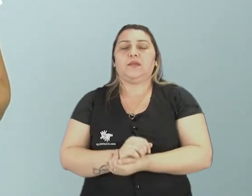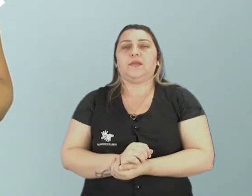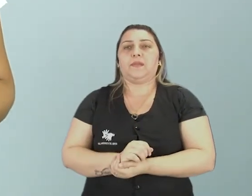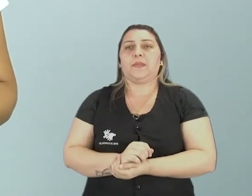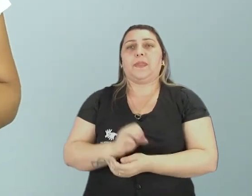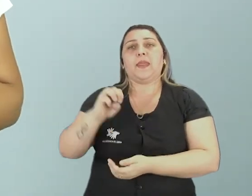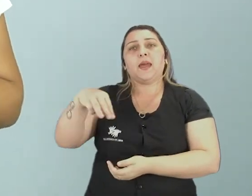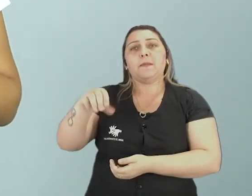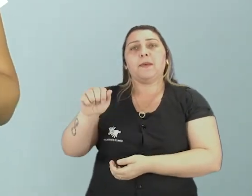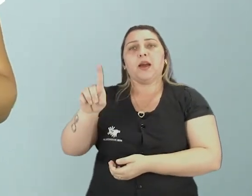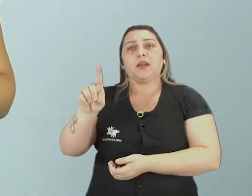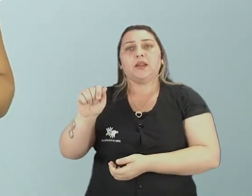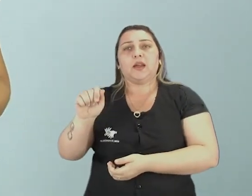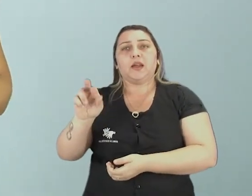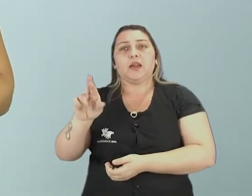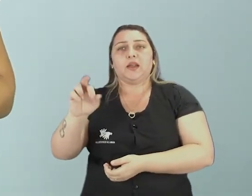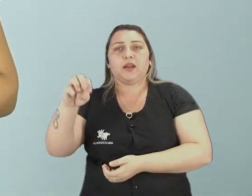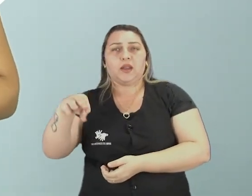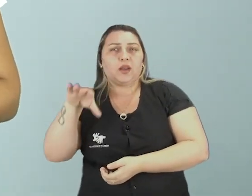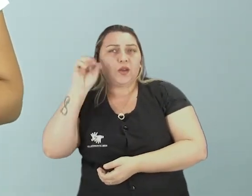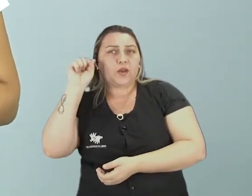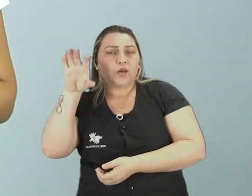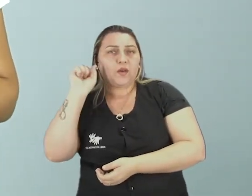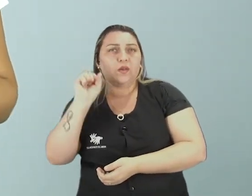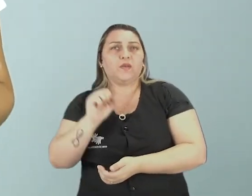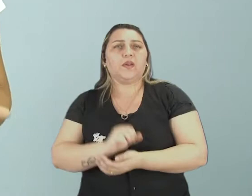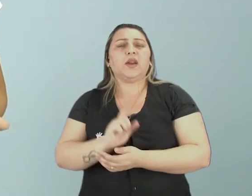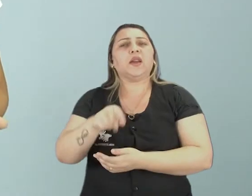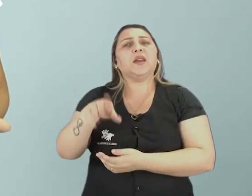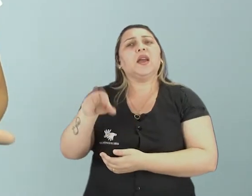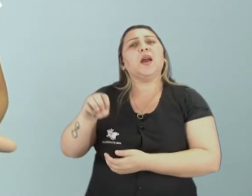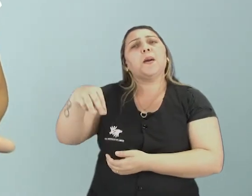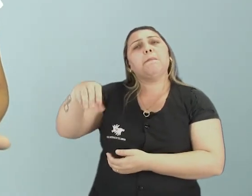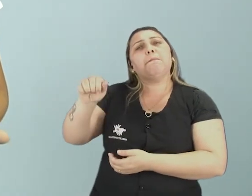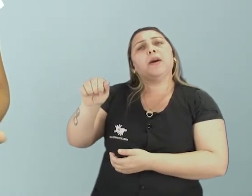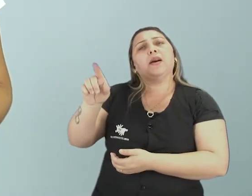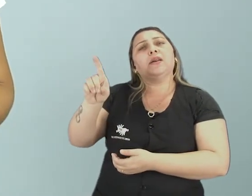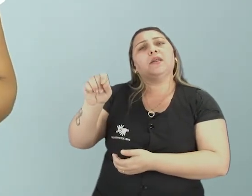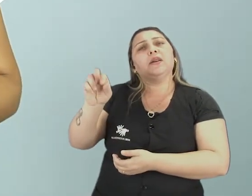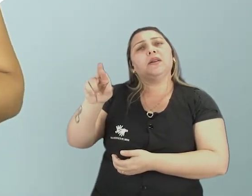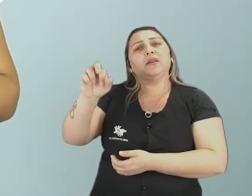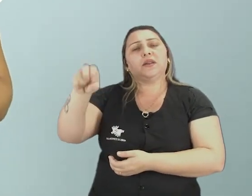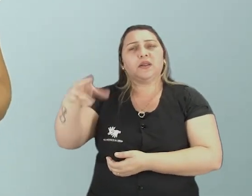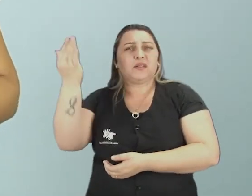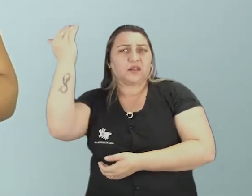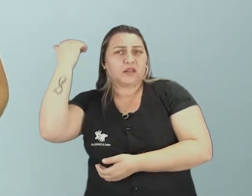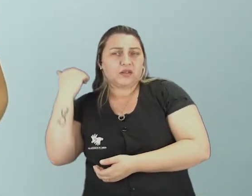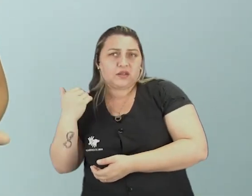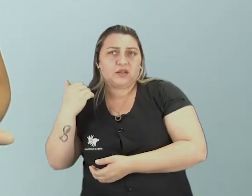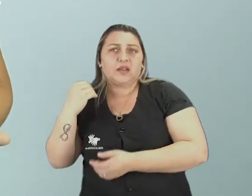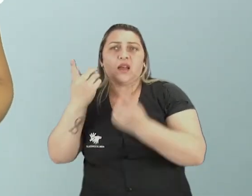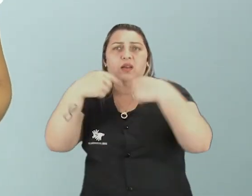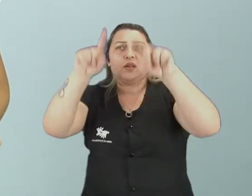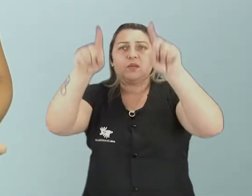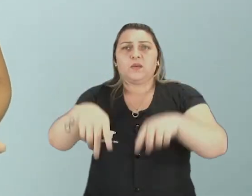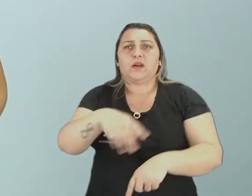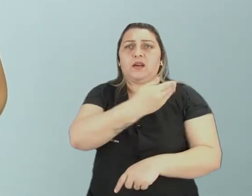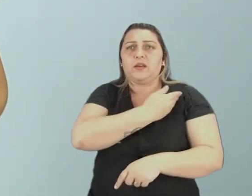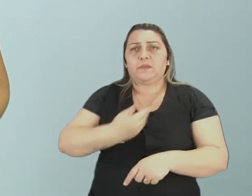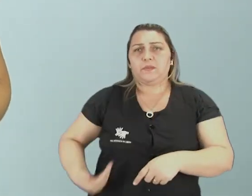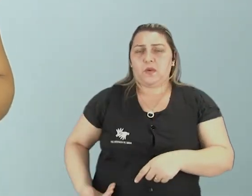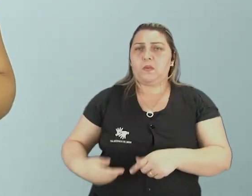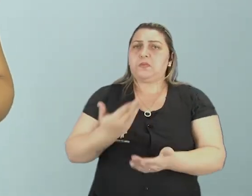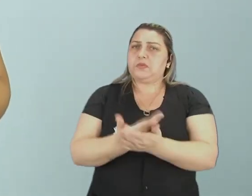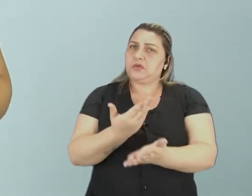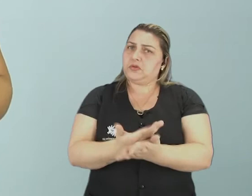que é mandarins, que a gente ouve muito no nosso dia a dia. Quem eram os mandarins naquela época? Naquela época eram os funcionários públicos